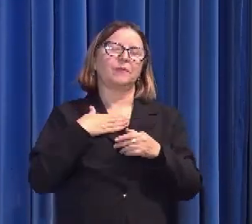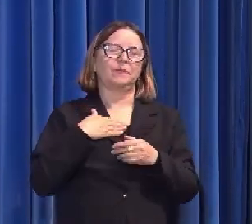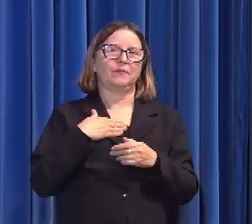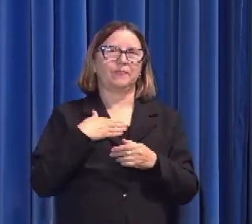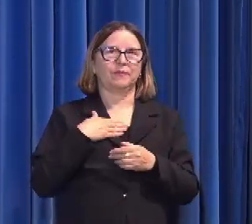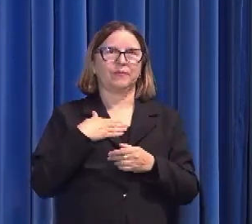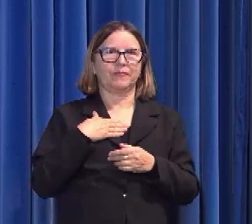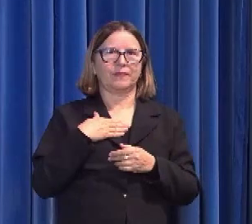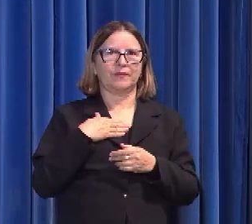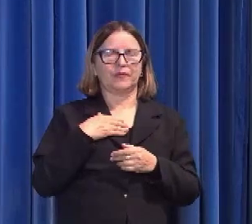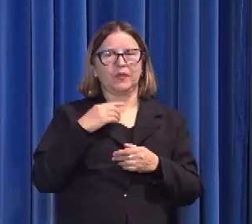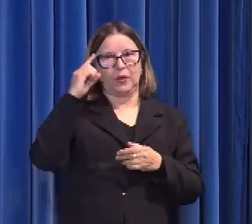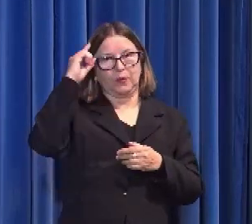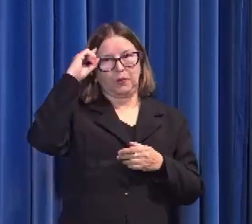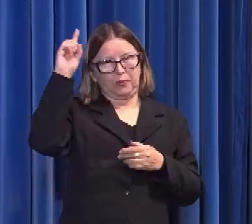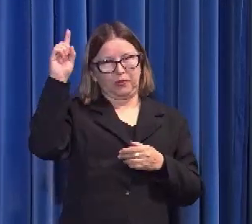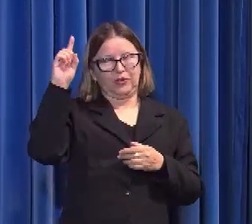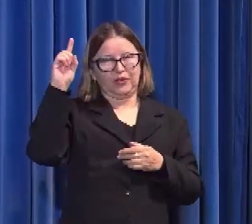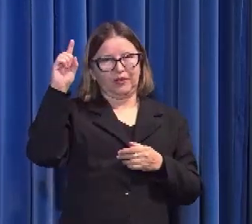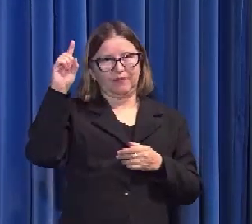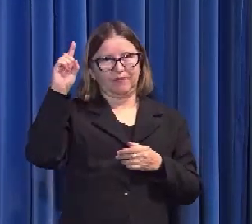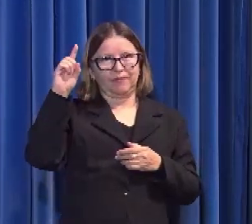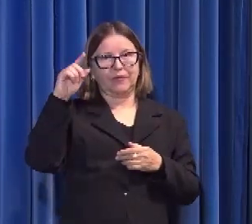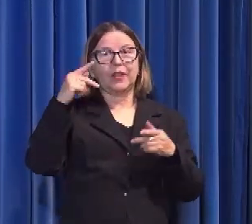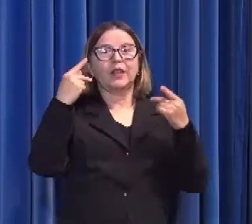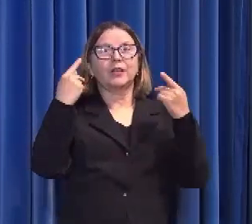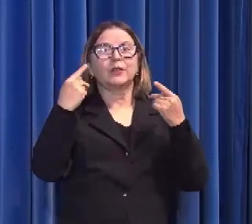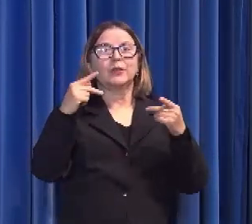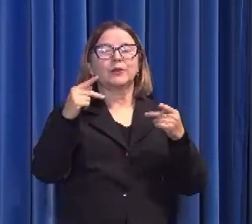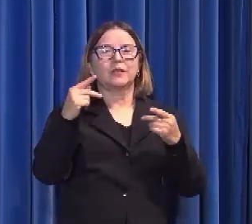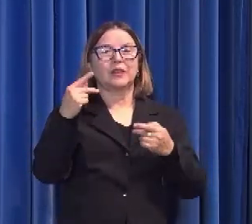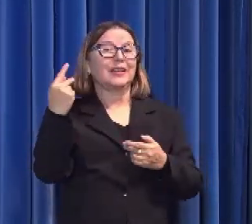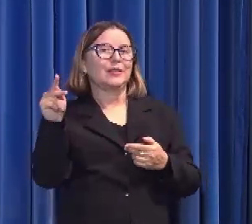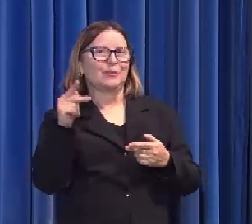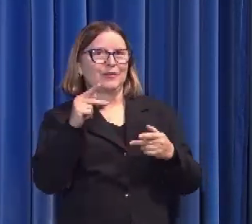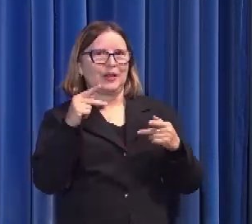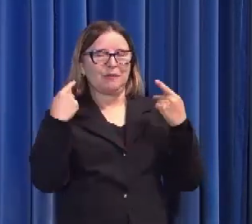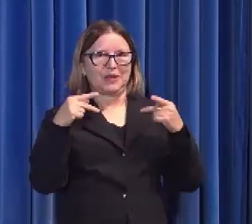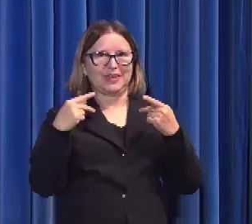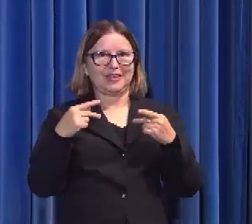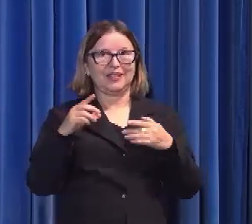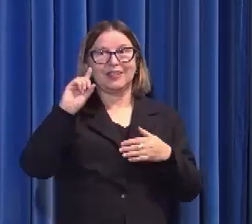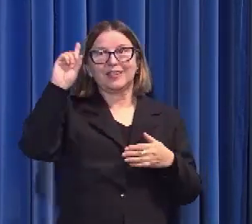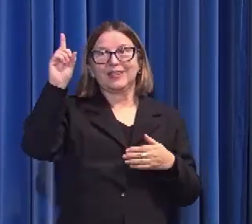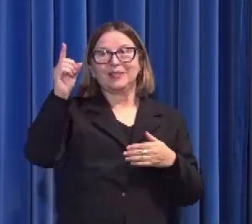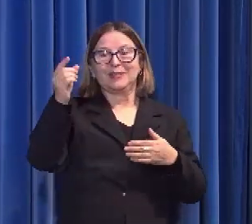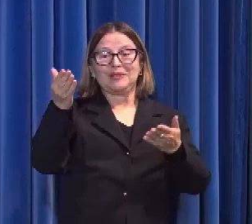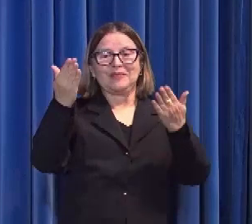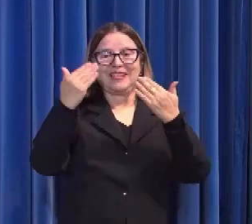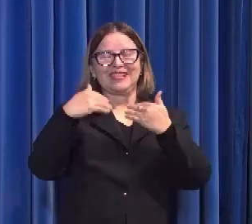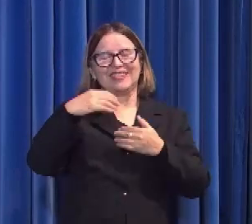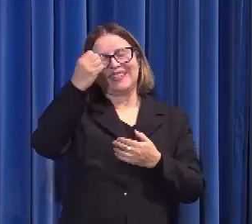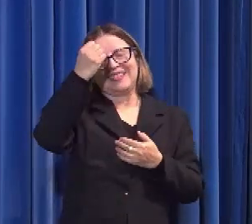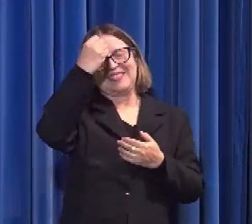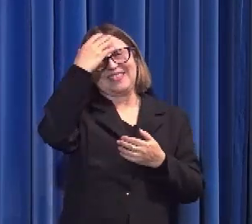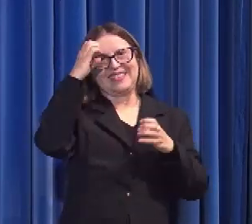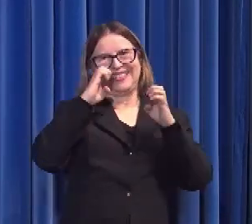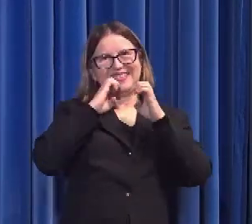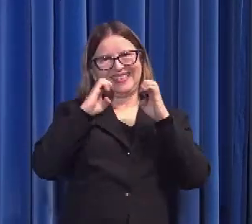dia na sua pregação Deus me trouxe a revelação do Evangelho